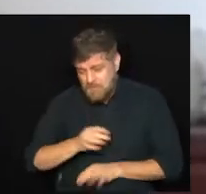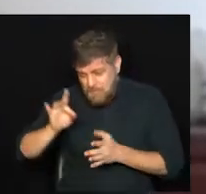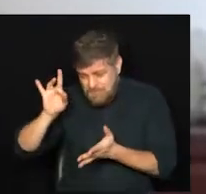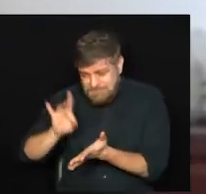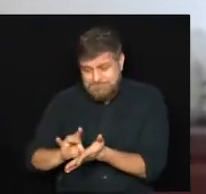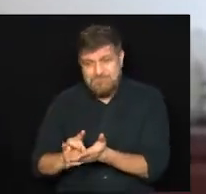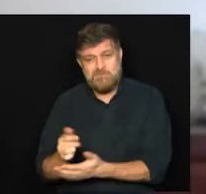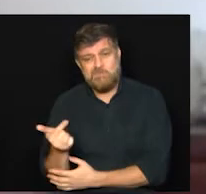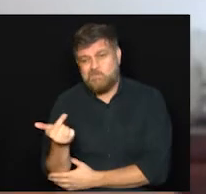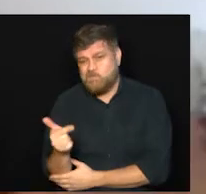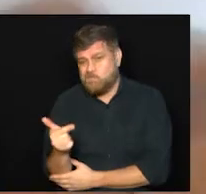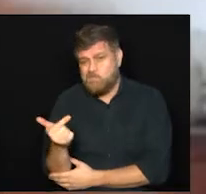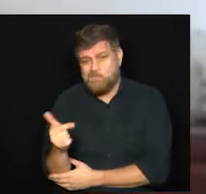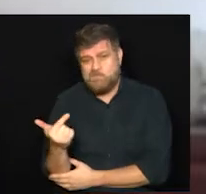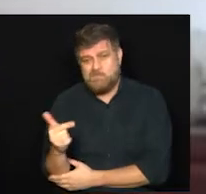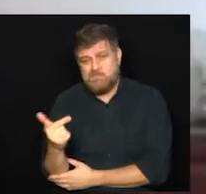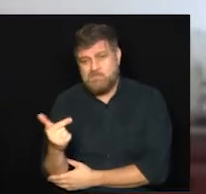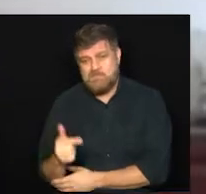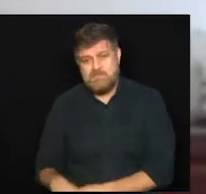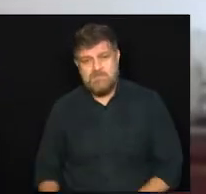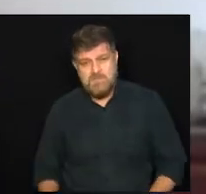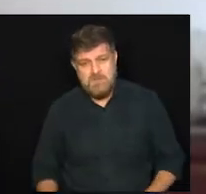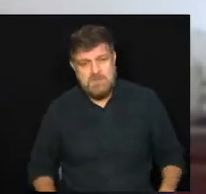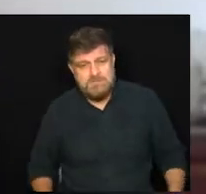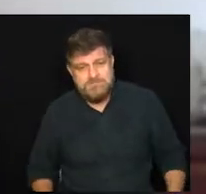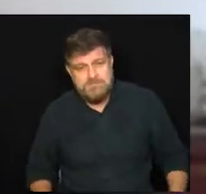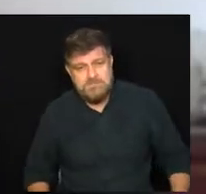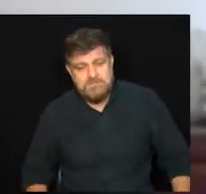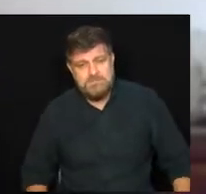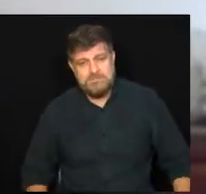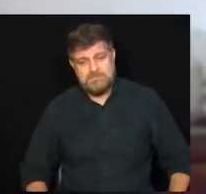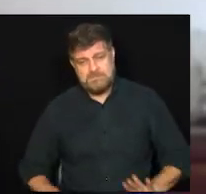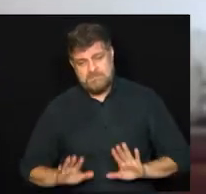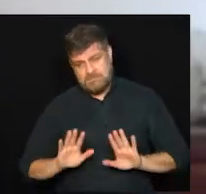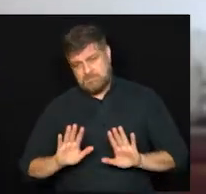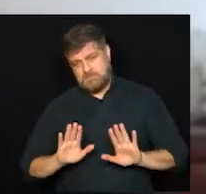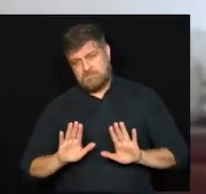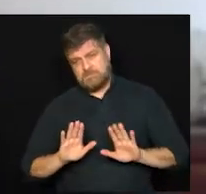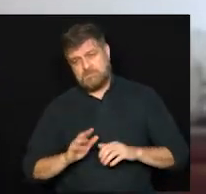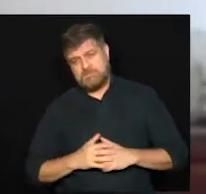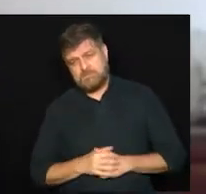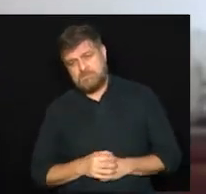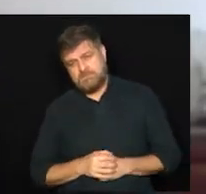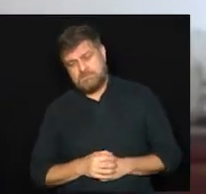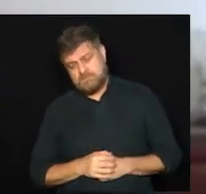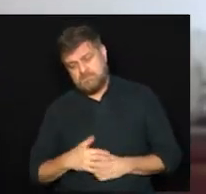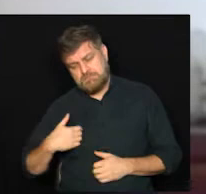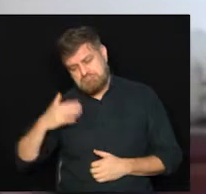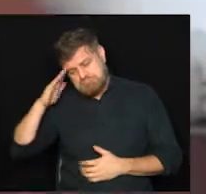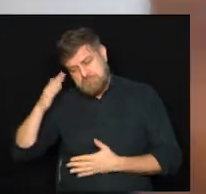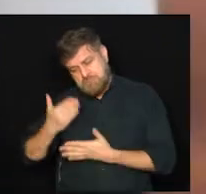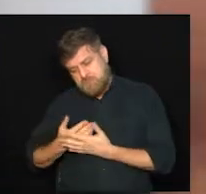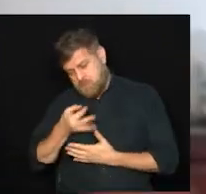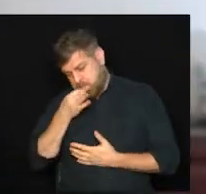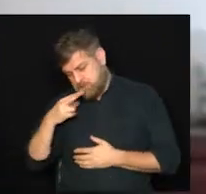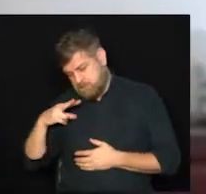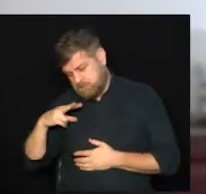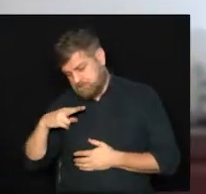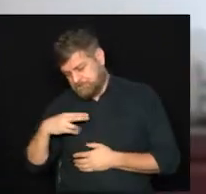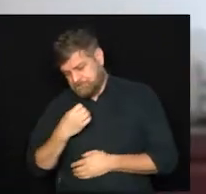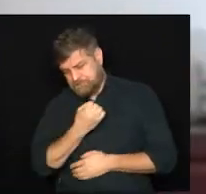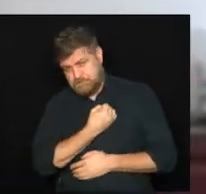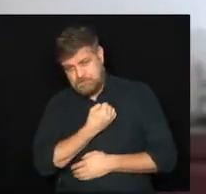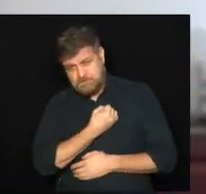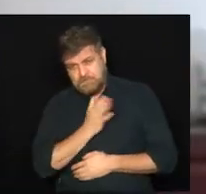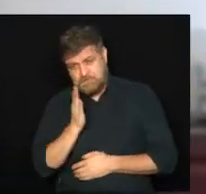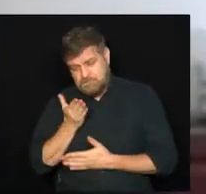dizer um número assim preciso, mas eu acredito, por números que já